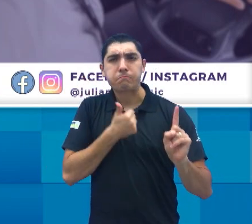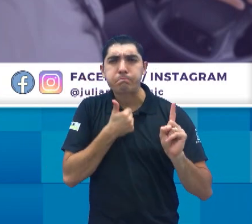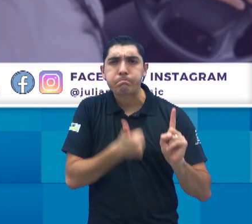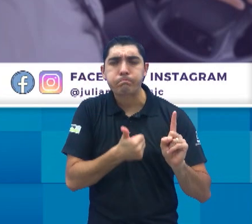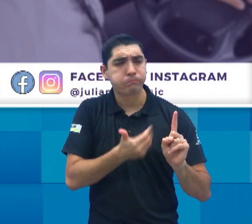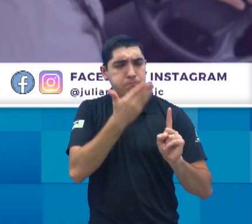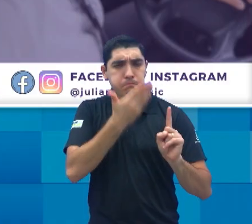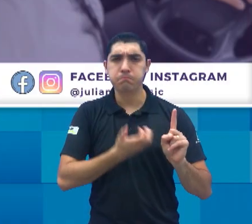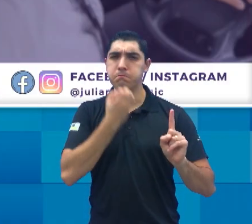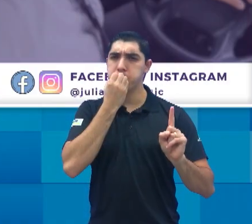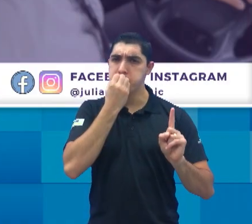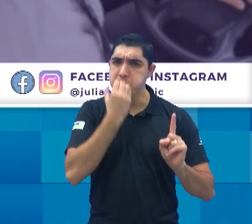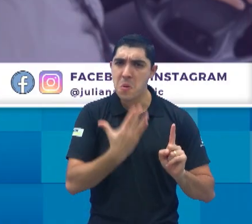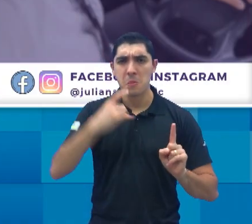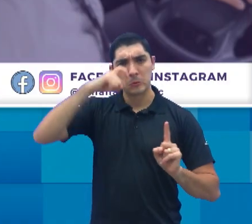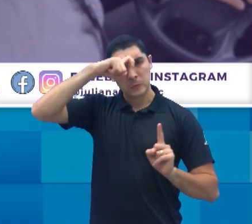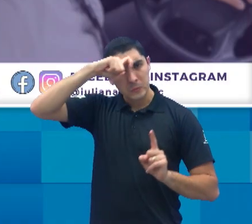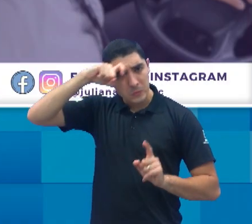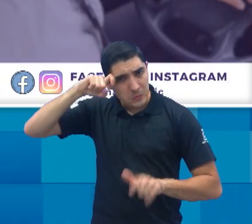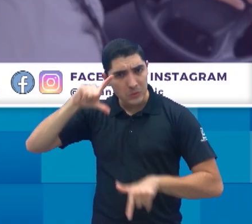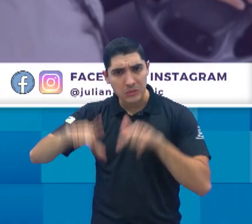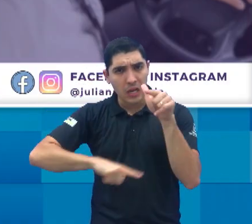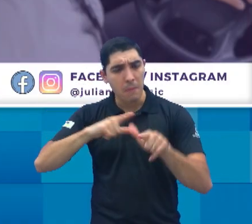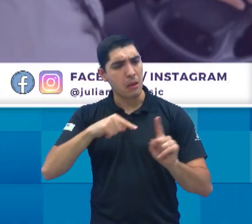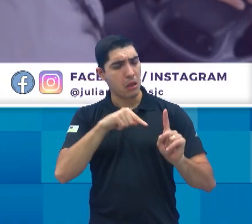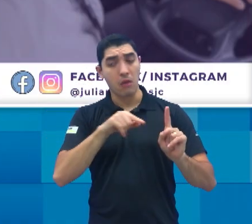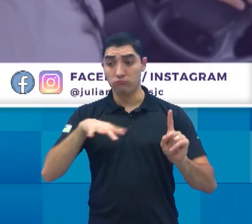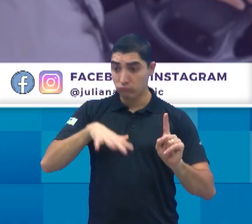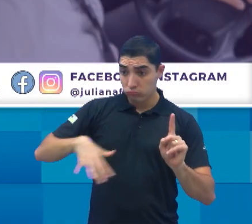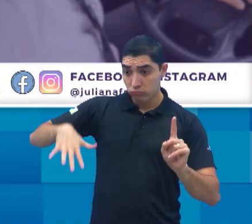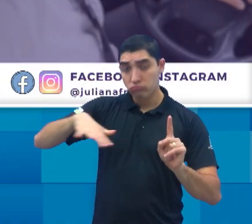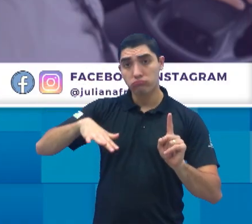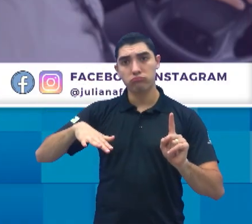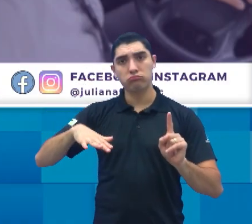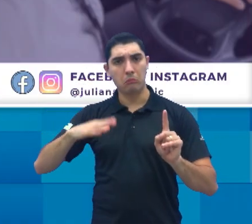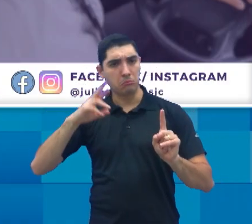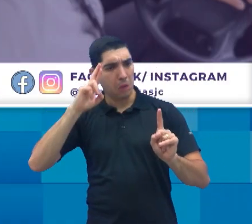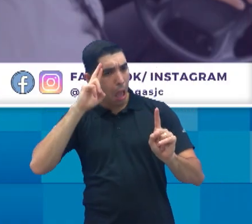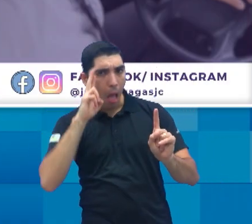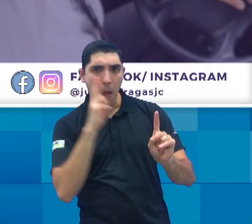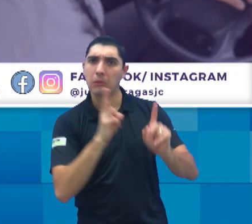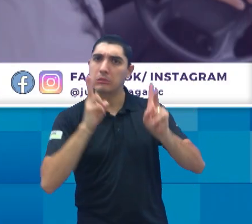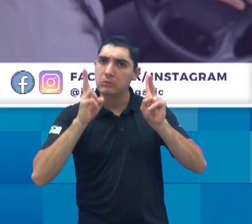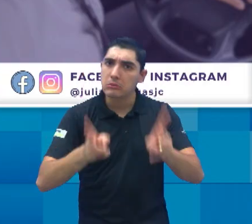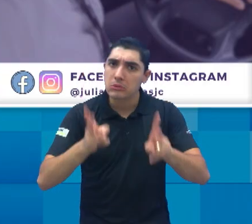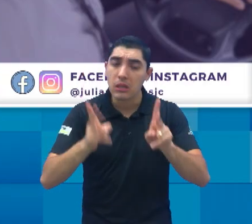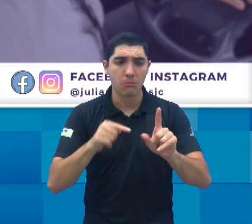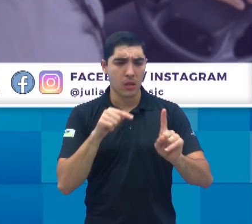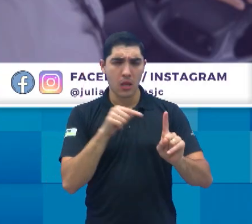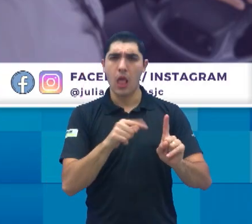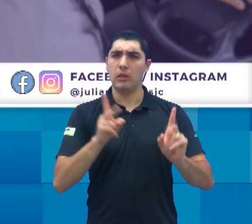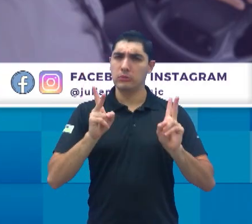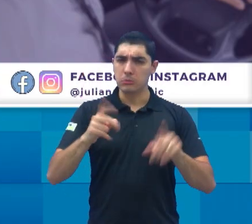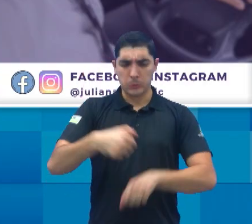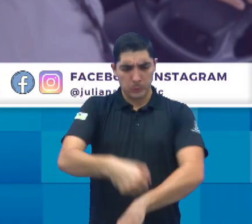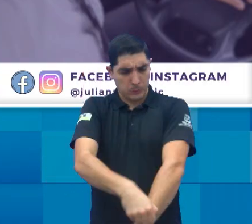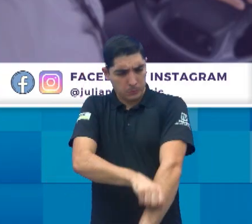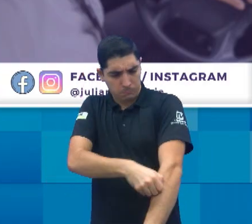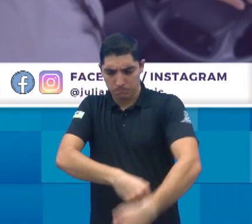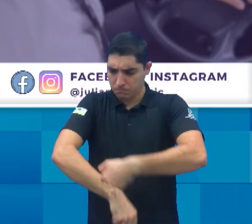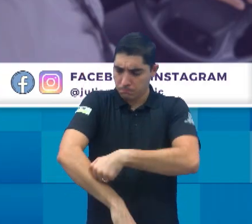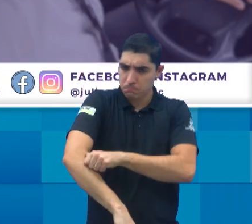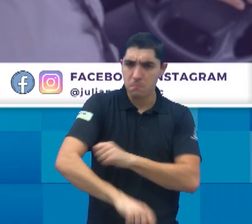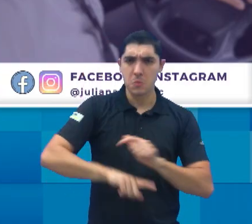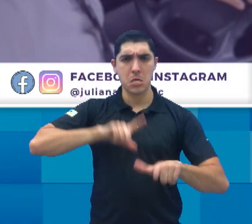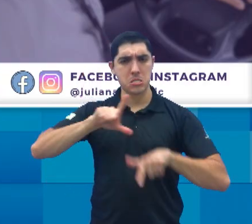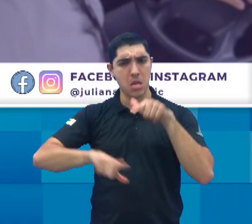trabalhadora, dedicada, respeitada pelos colegas, uma mulher que construiu sua trajetória com esforço, coragem e